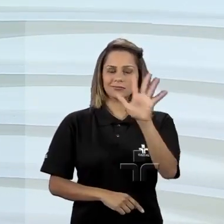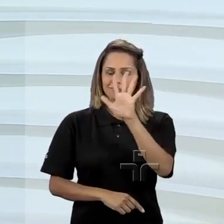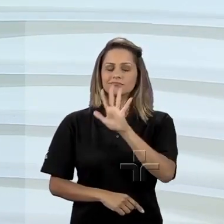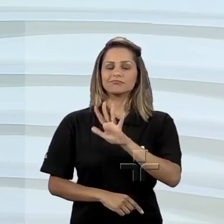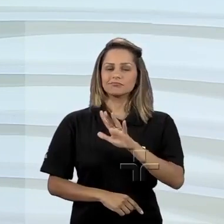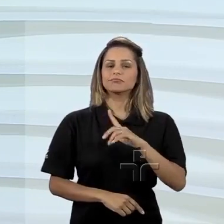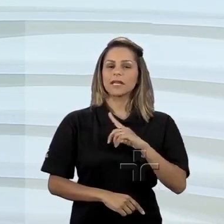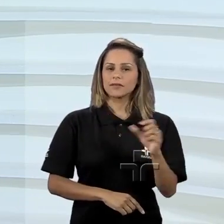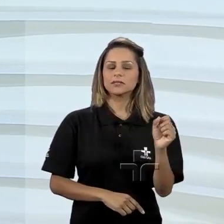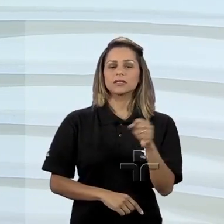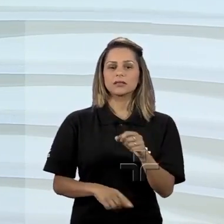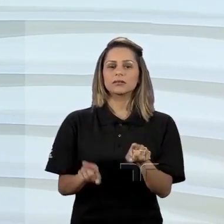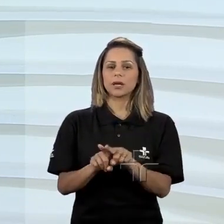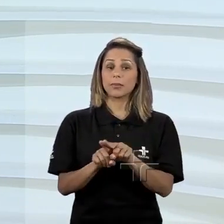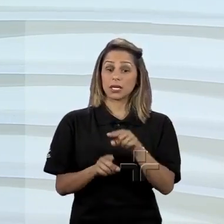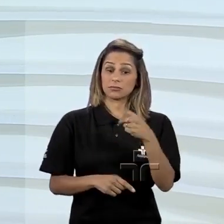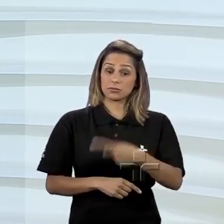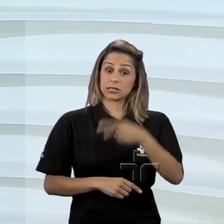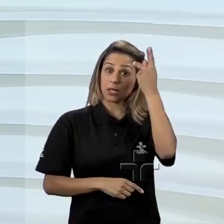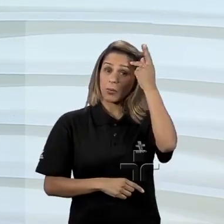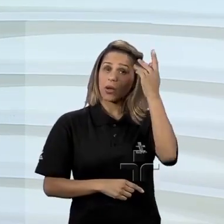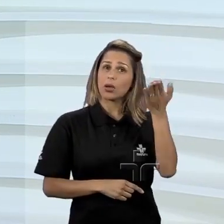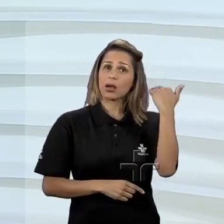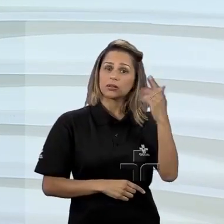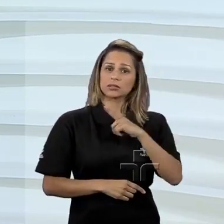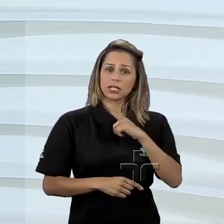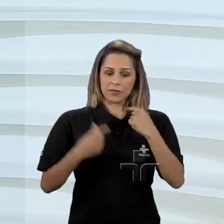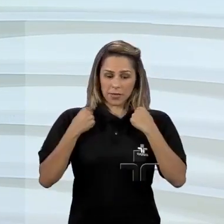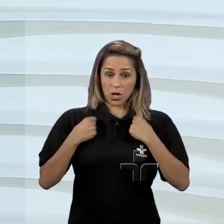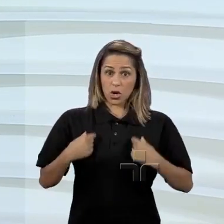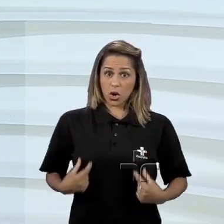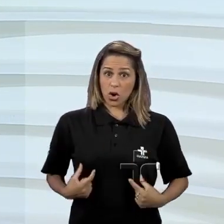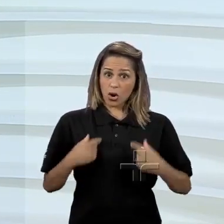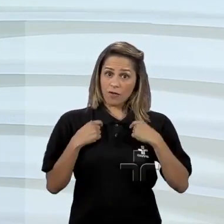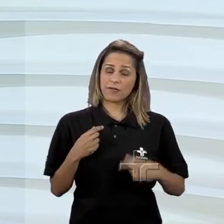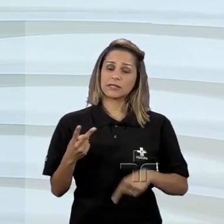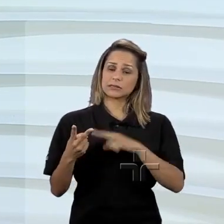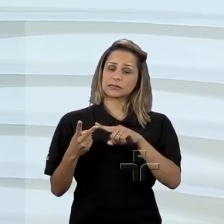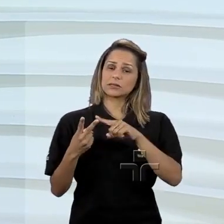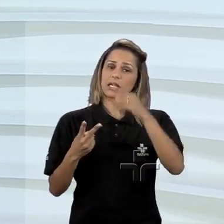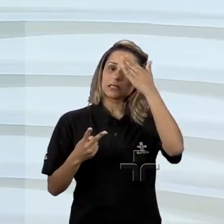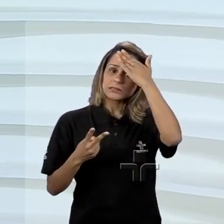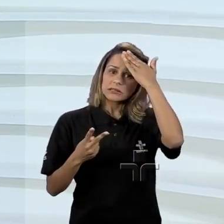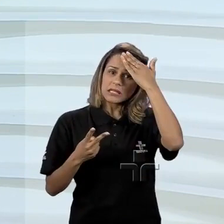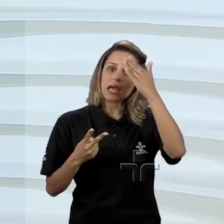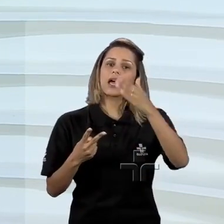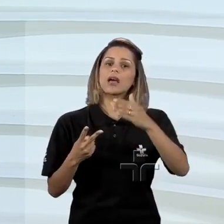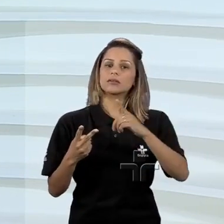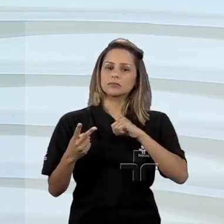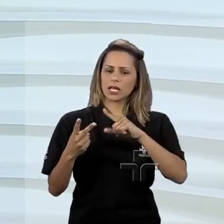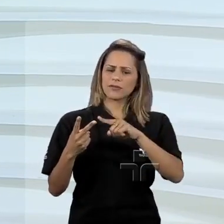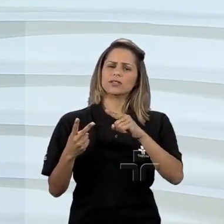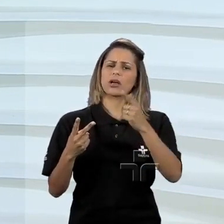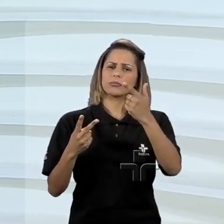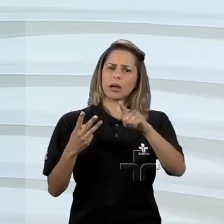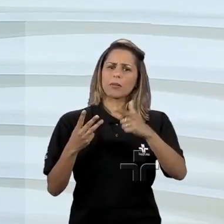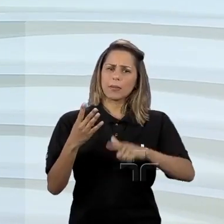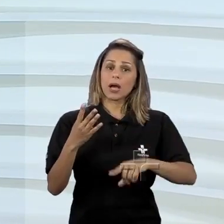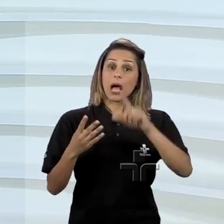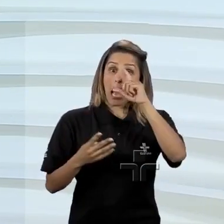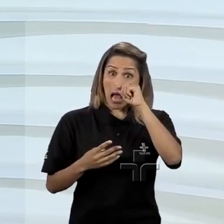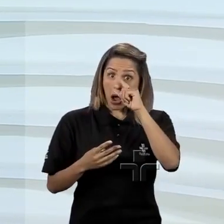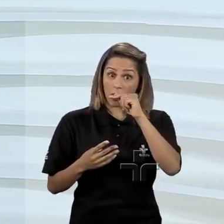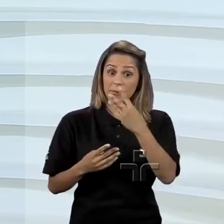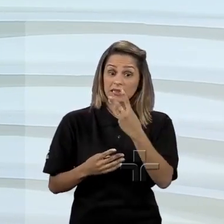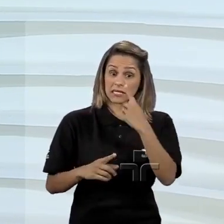Aqui em São Paulo, eu destaco o Mário Covas, o Serra, o governador Geraldo Alckmin, com 3 mandatos como governador de São Paulo, o Antônio